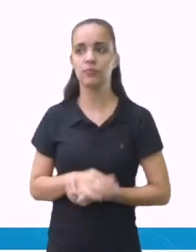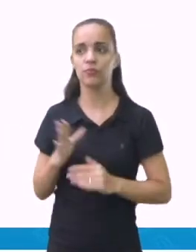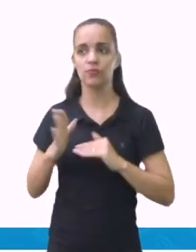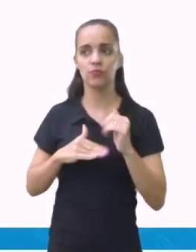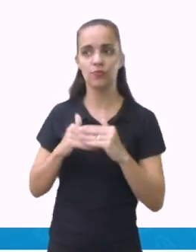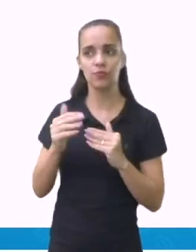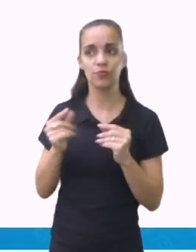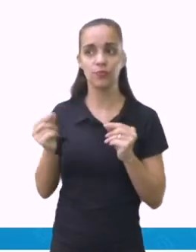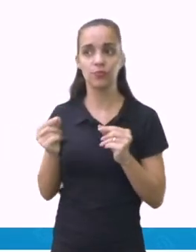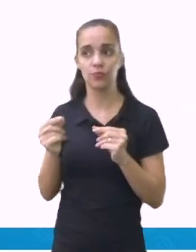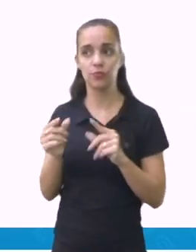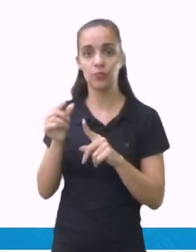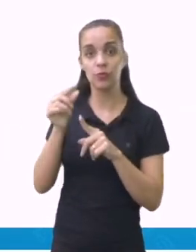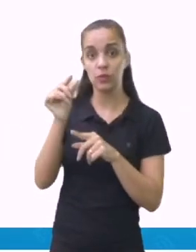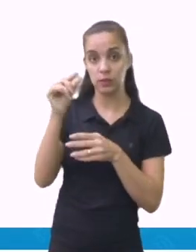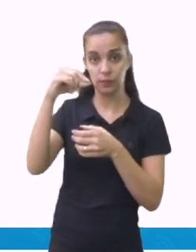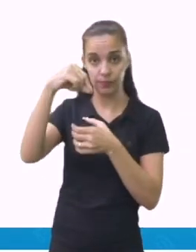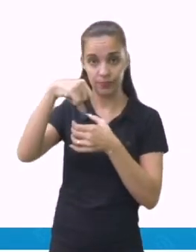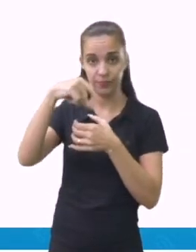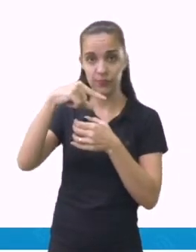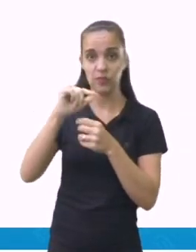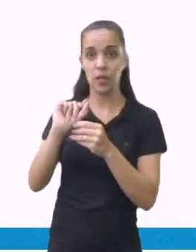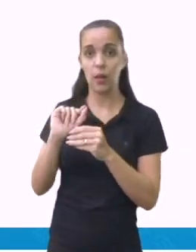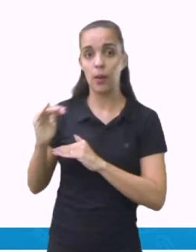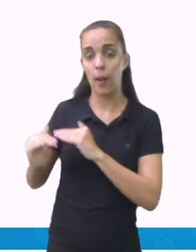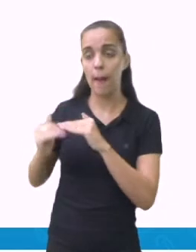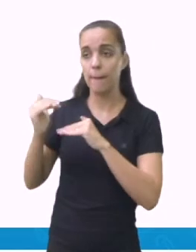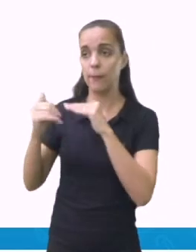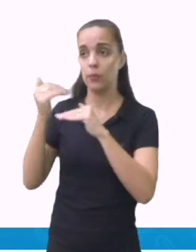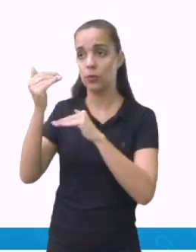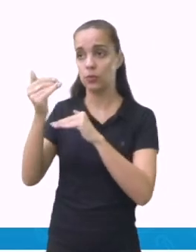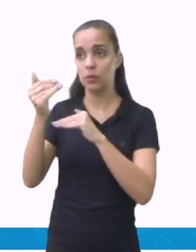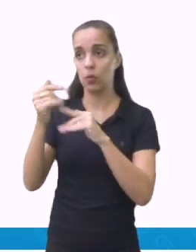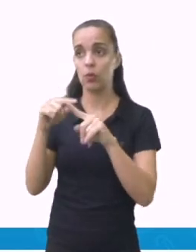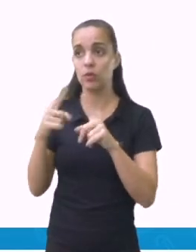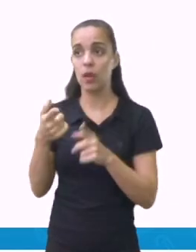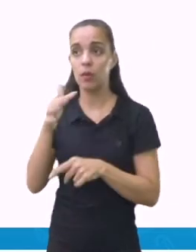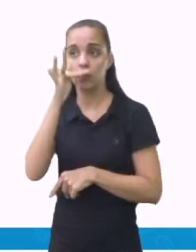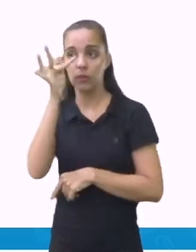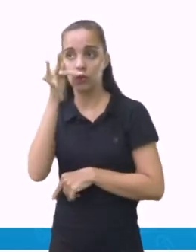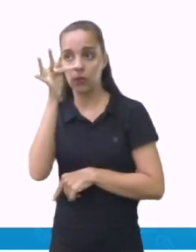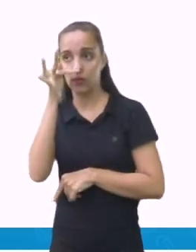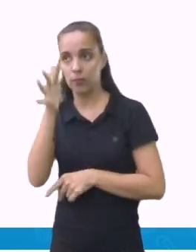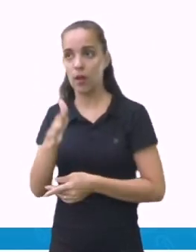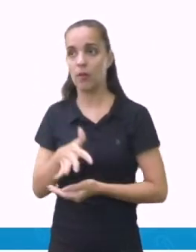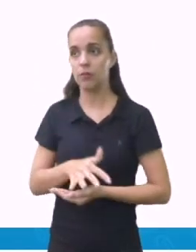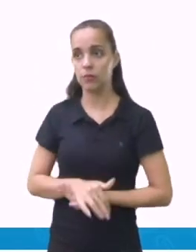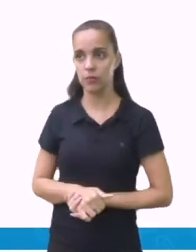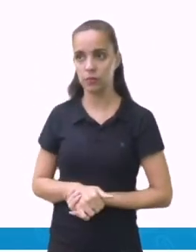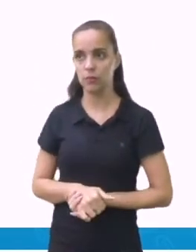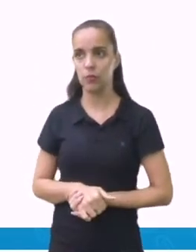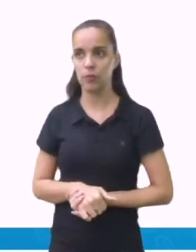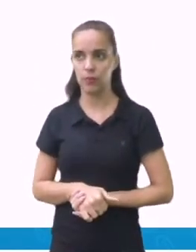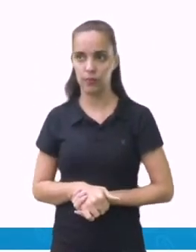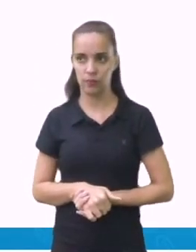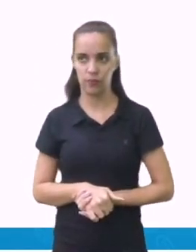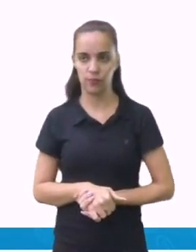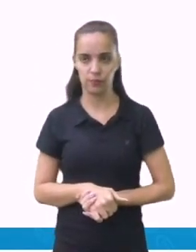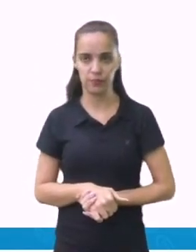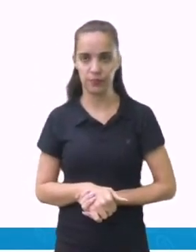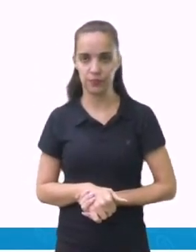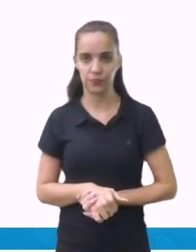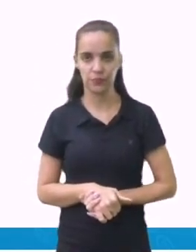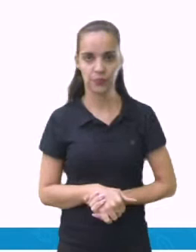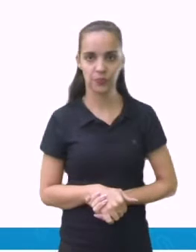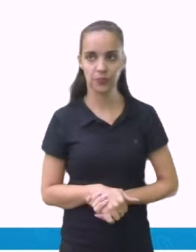Porque através da semente, né, a semente ela tem a função de reprodução, assim como a